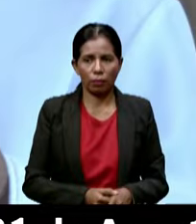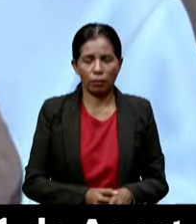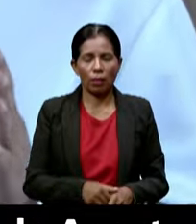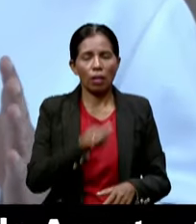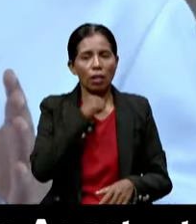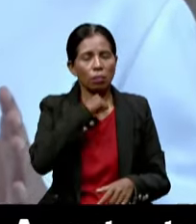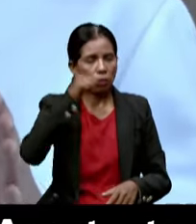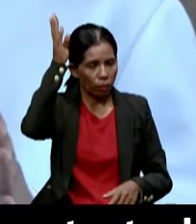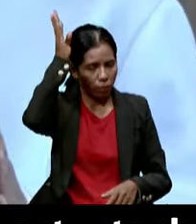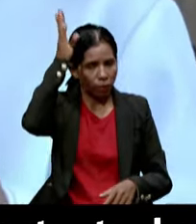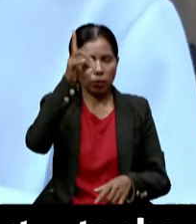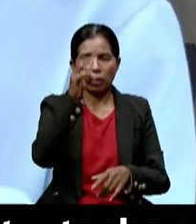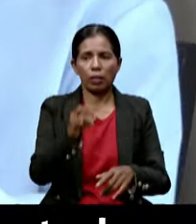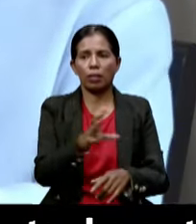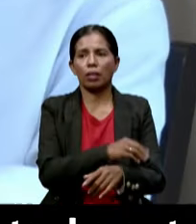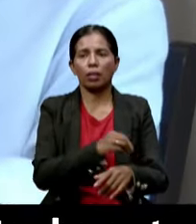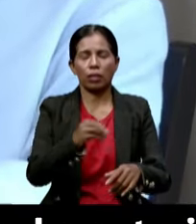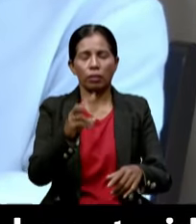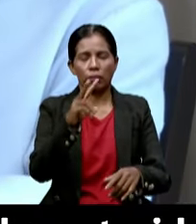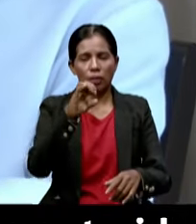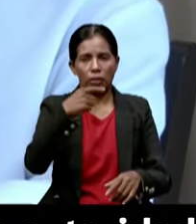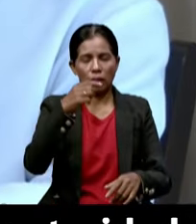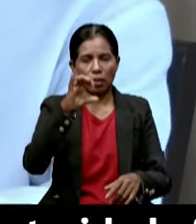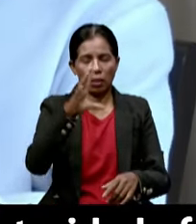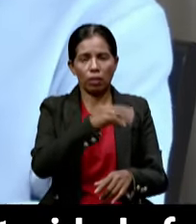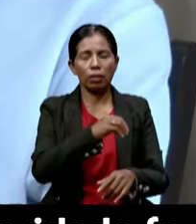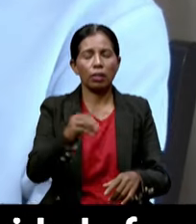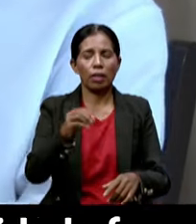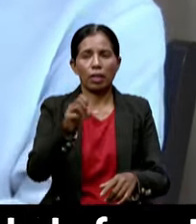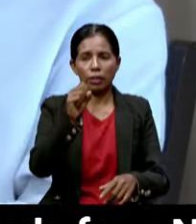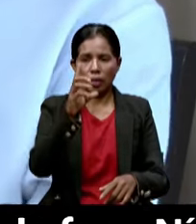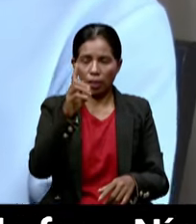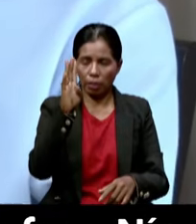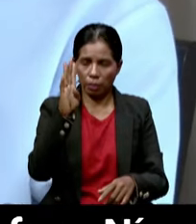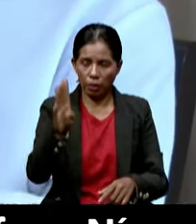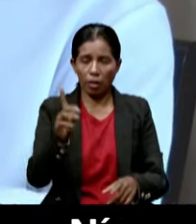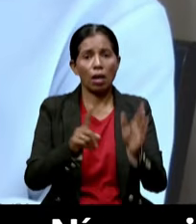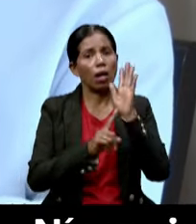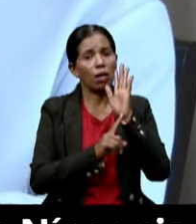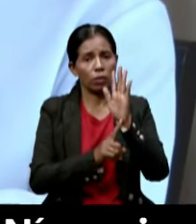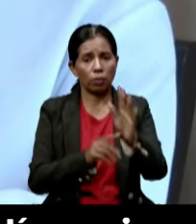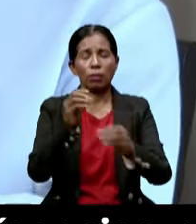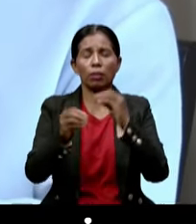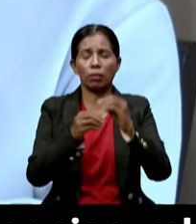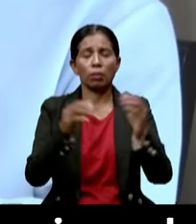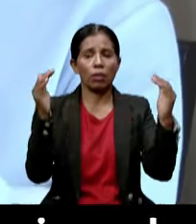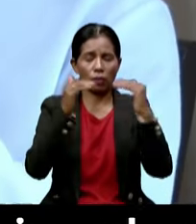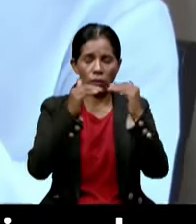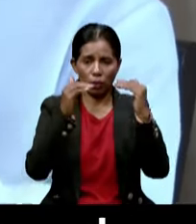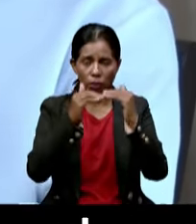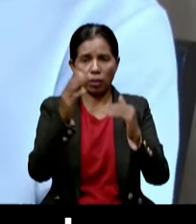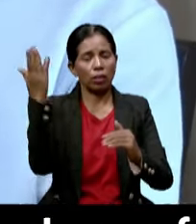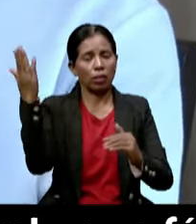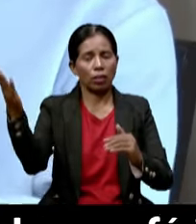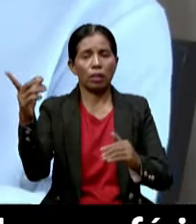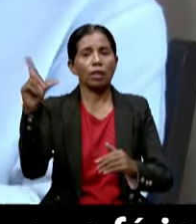Arcebispo Arquidiocese Metropolitana Dili, Dom Virgílio Cartier do Carmo da Silva, STB, Atolia Hiratne, lhe conferência da imprensa e